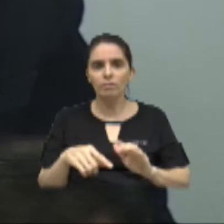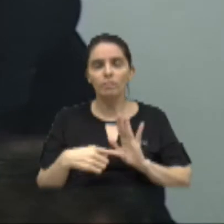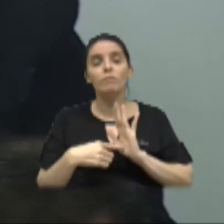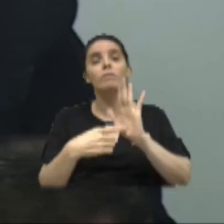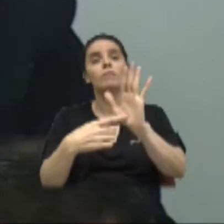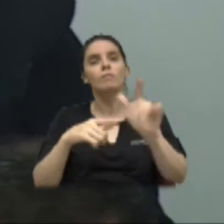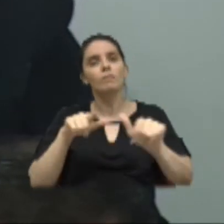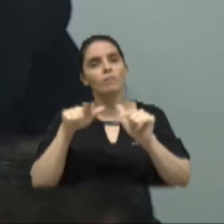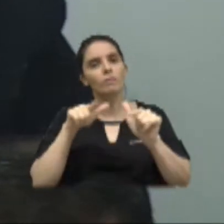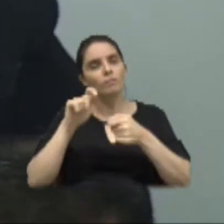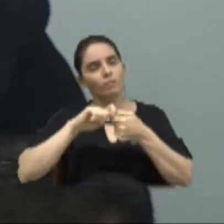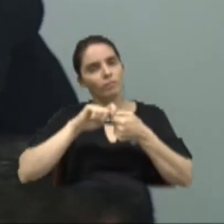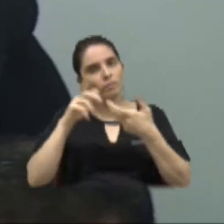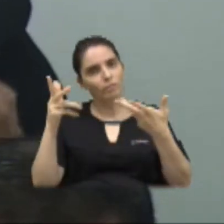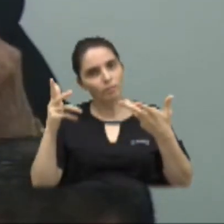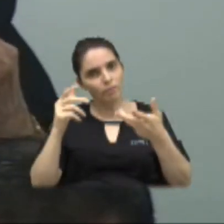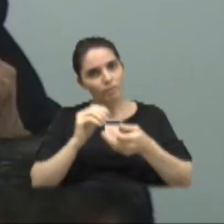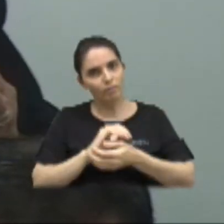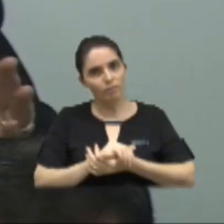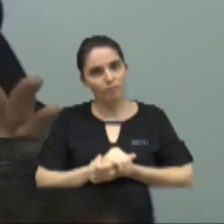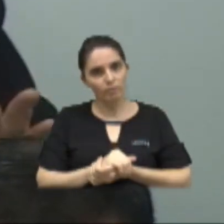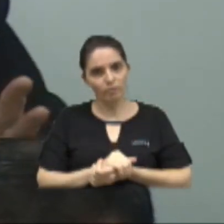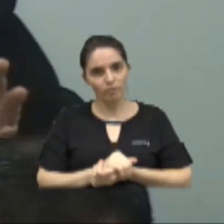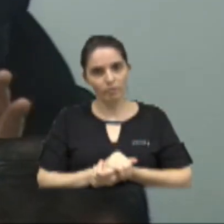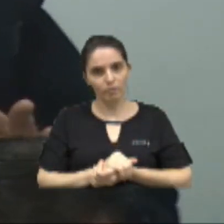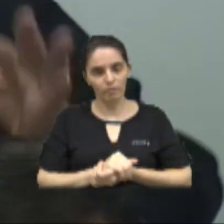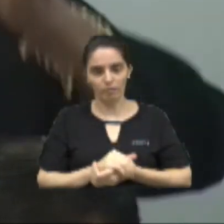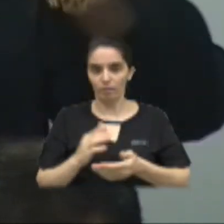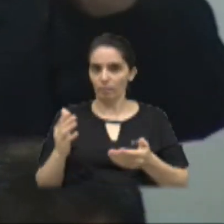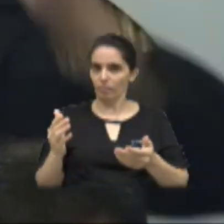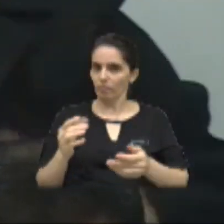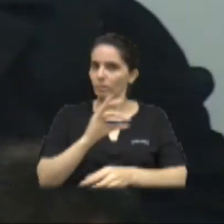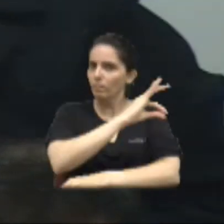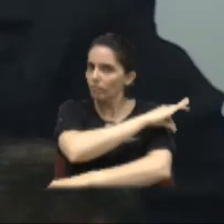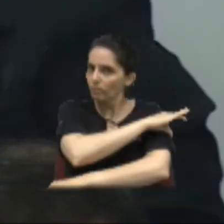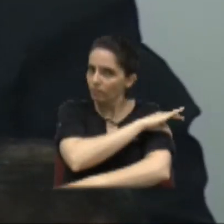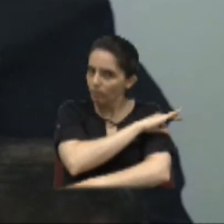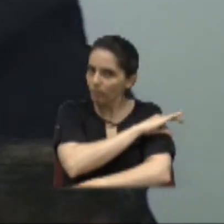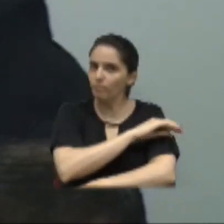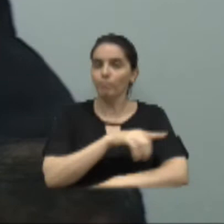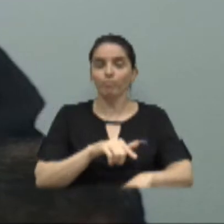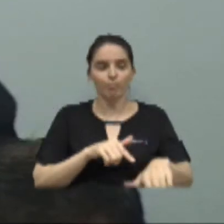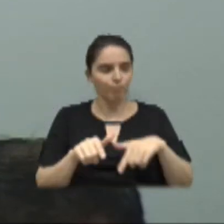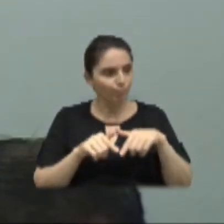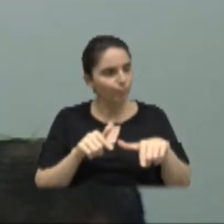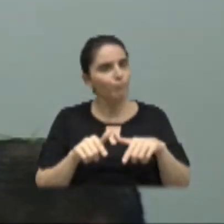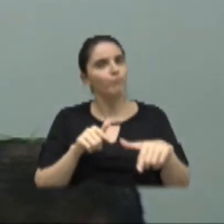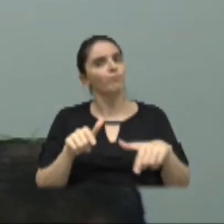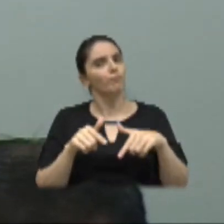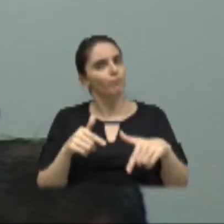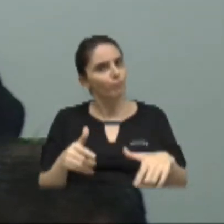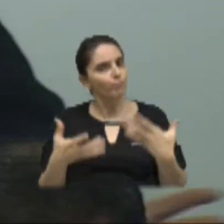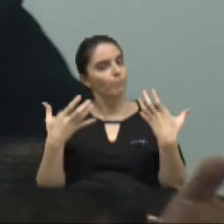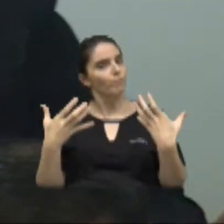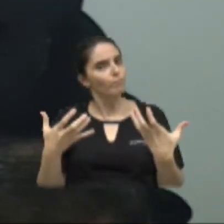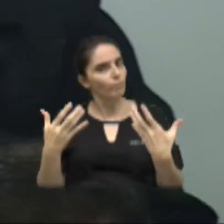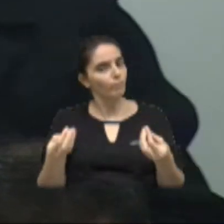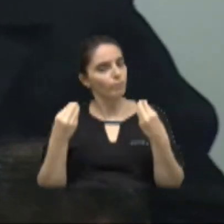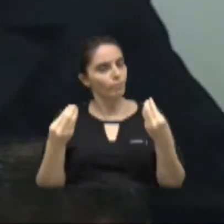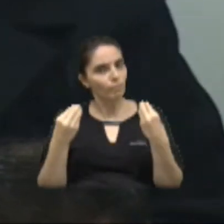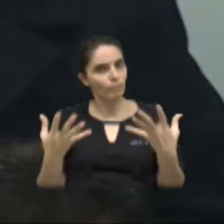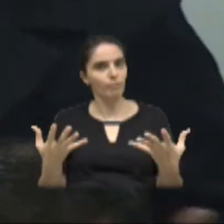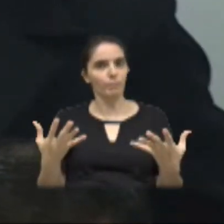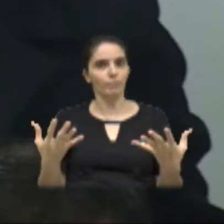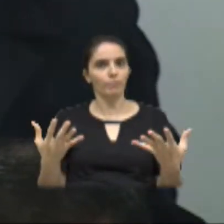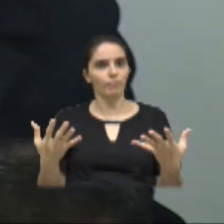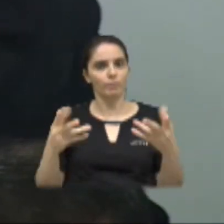faz? Agora, o prefeito dessa cidade está dando muito trabalho para nós aqui que somos oposição. A gente não tem mais sossego,